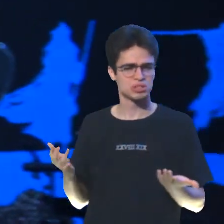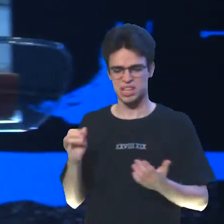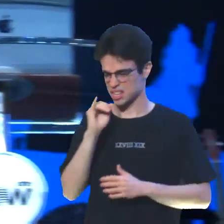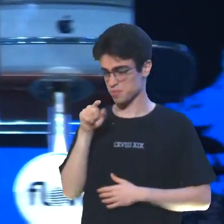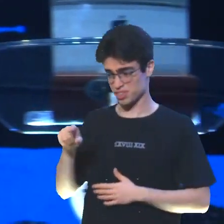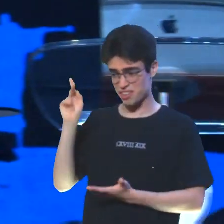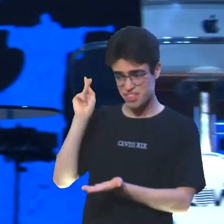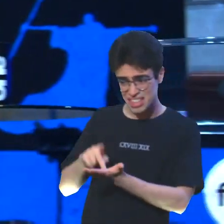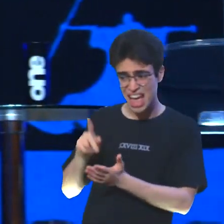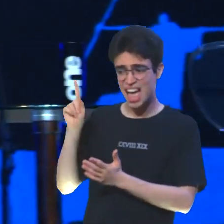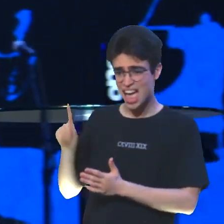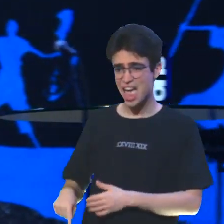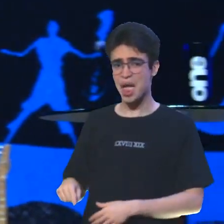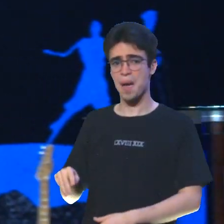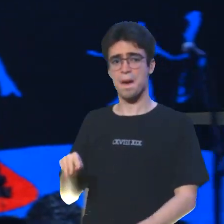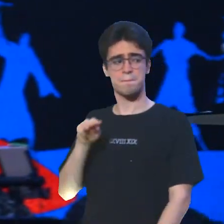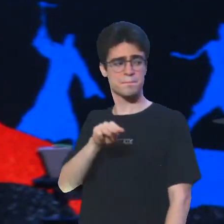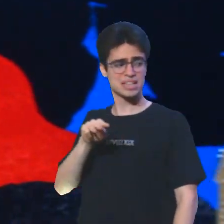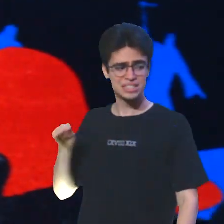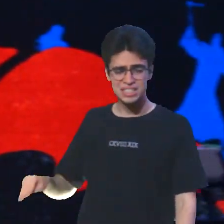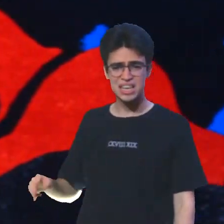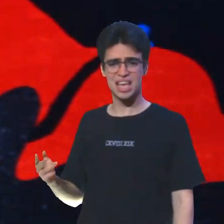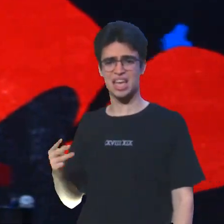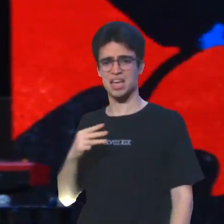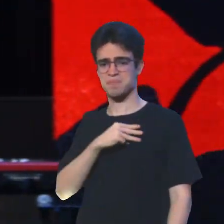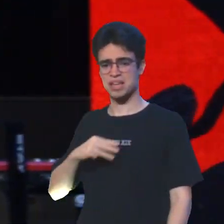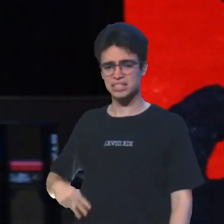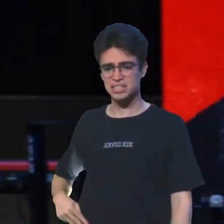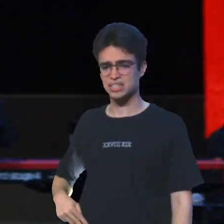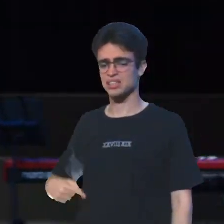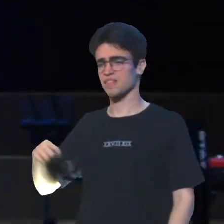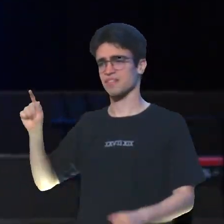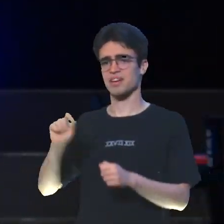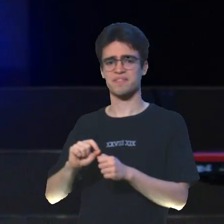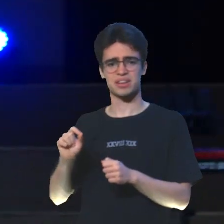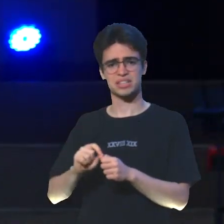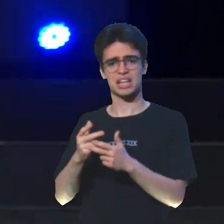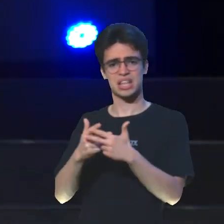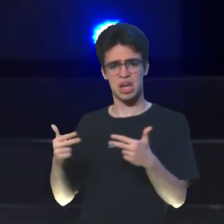é mesmo o Messias, faça tal coisa.